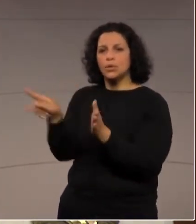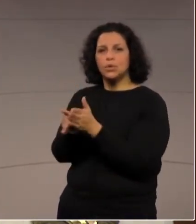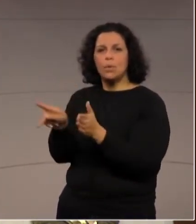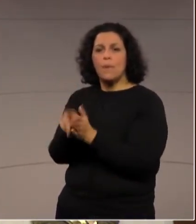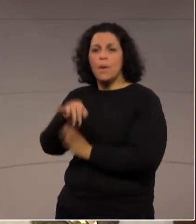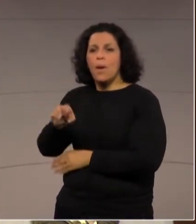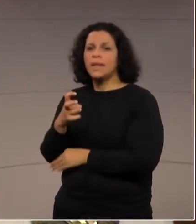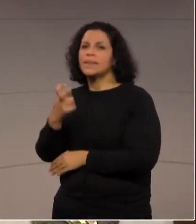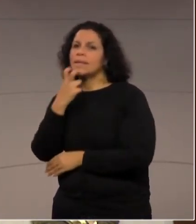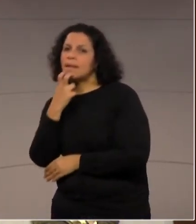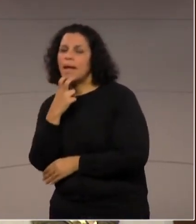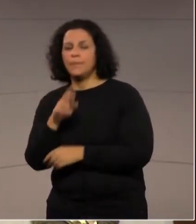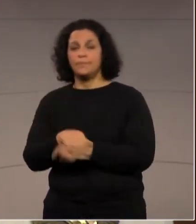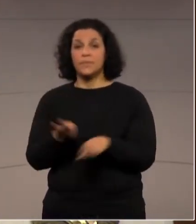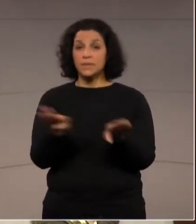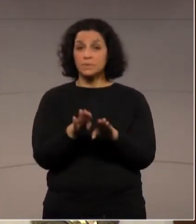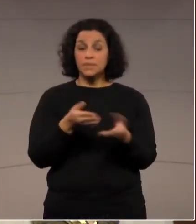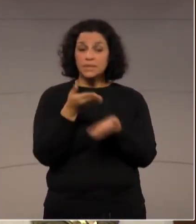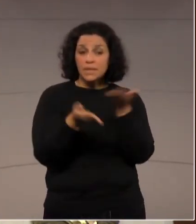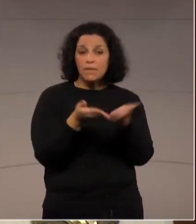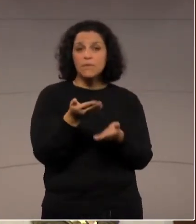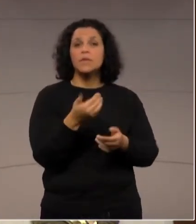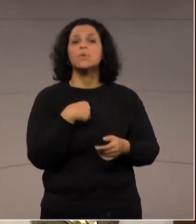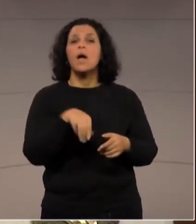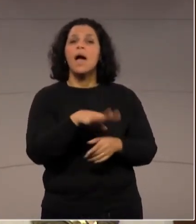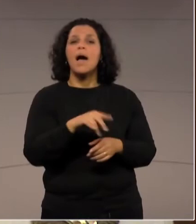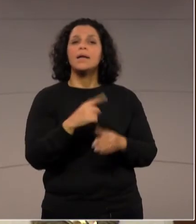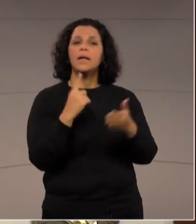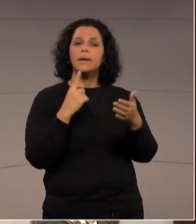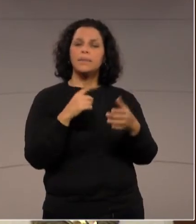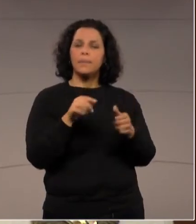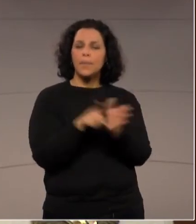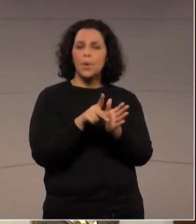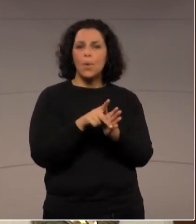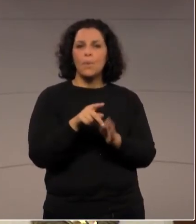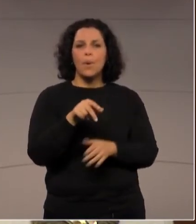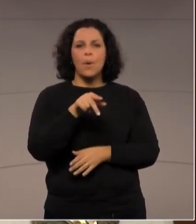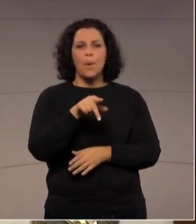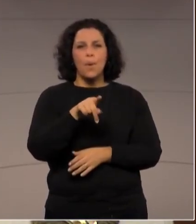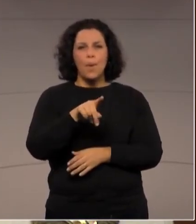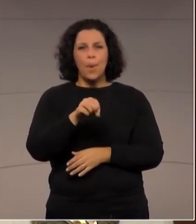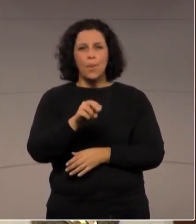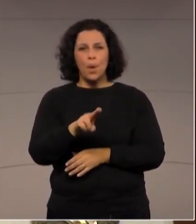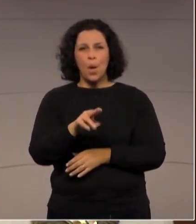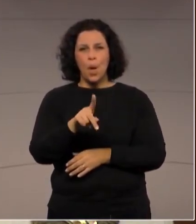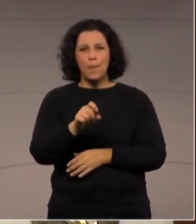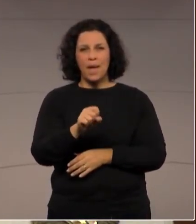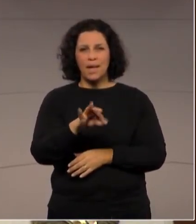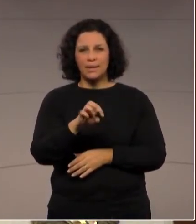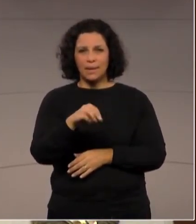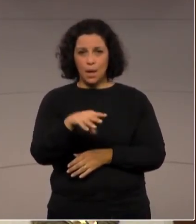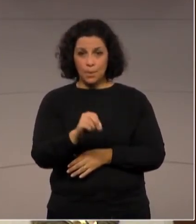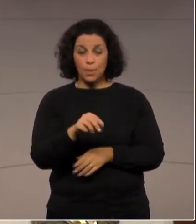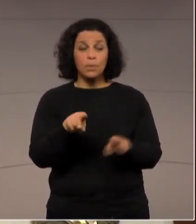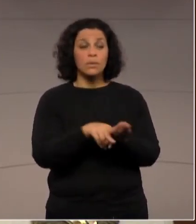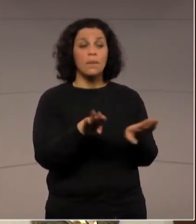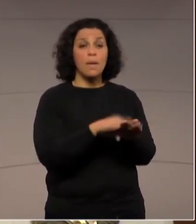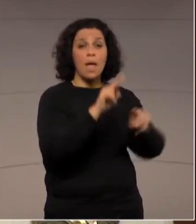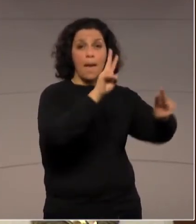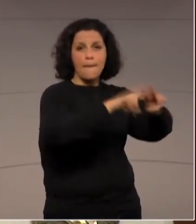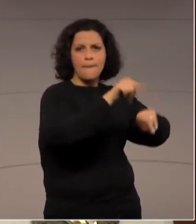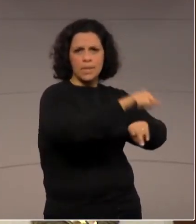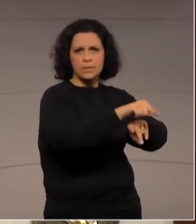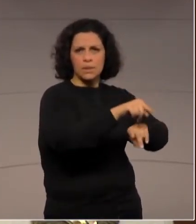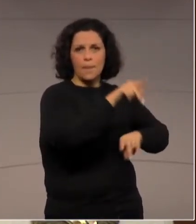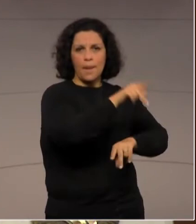com os serviços do governo na central do cidadão antigo poupa tempo e também com relação aos presídios